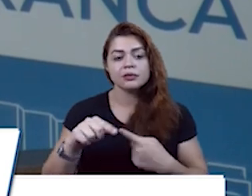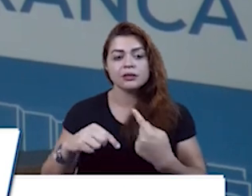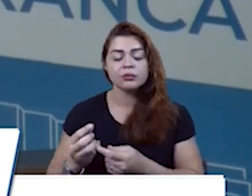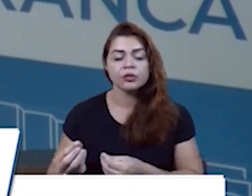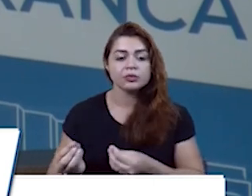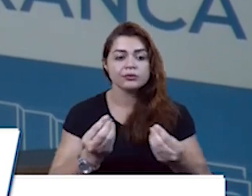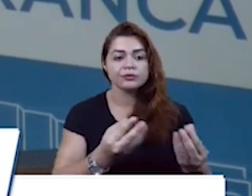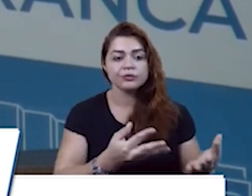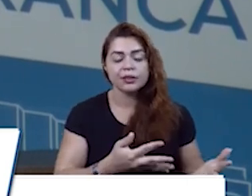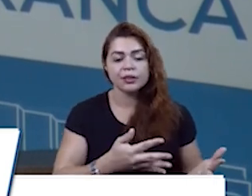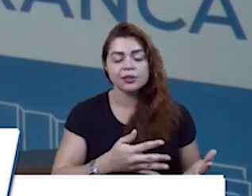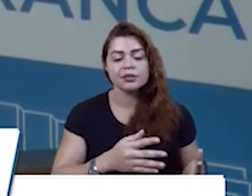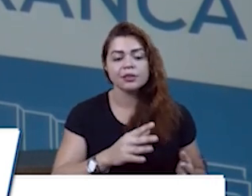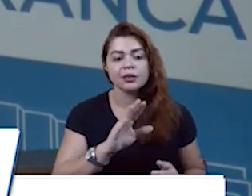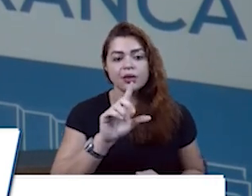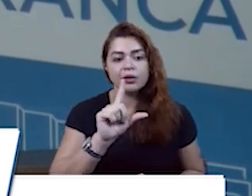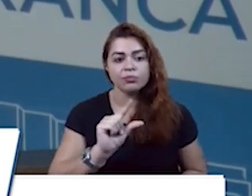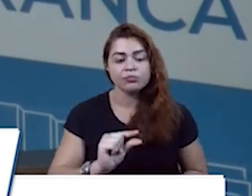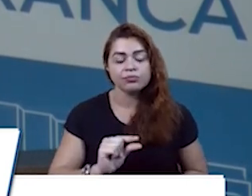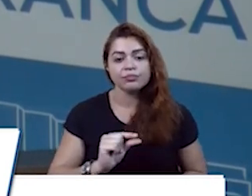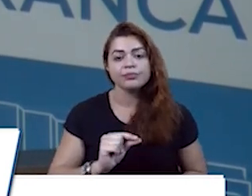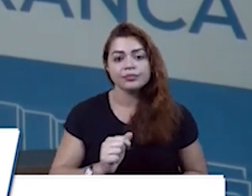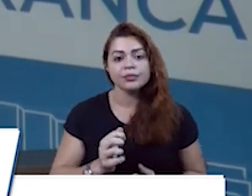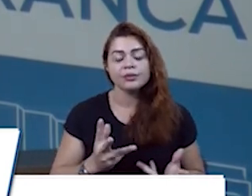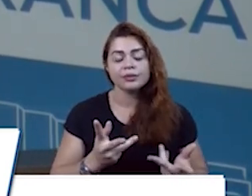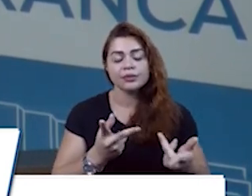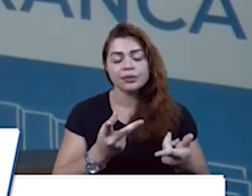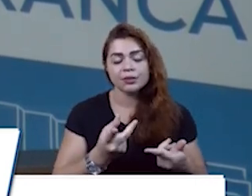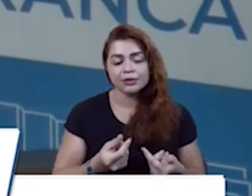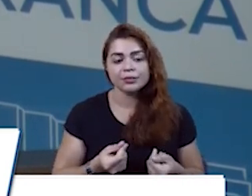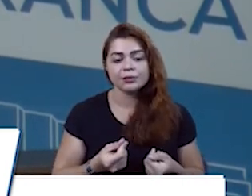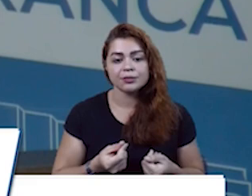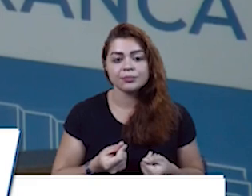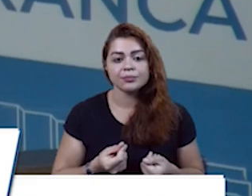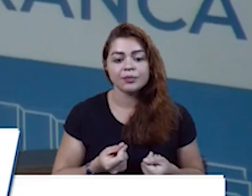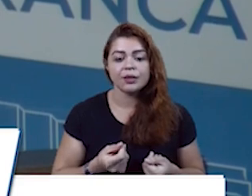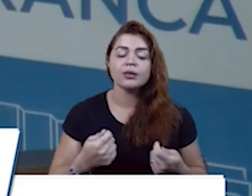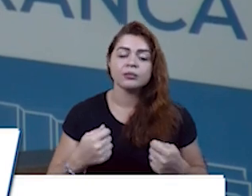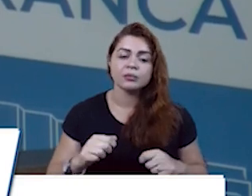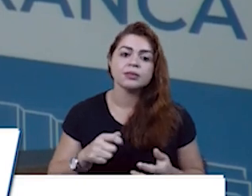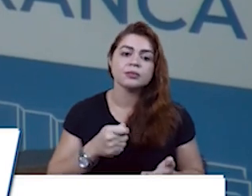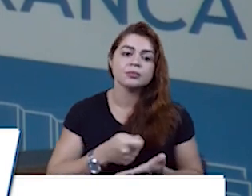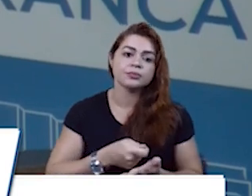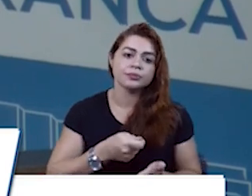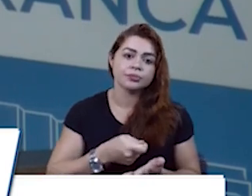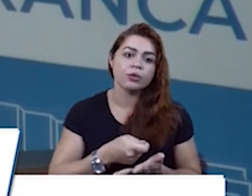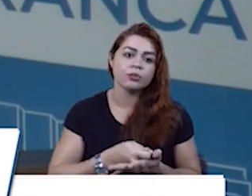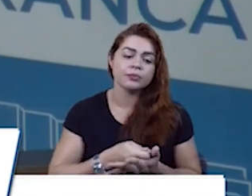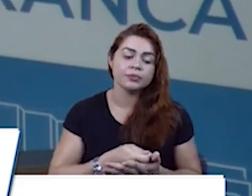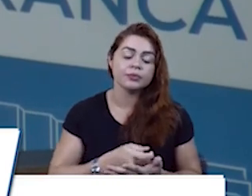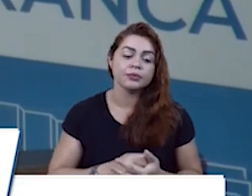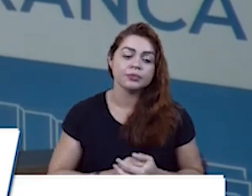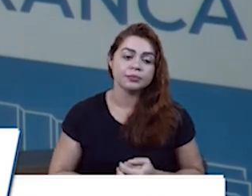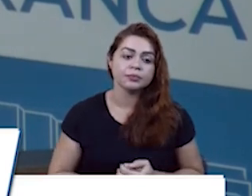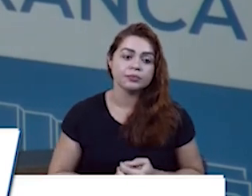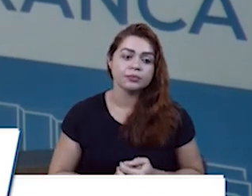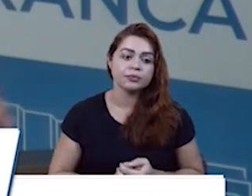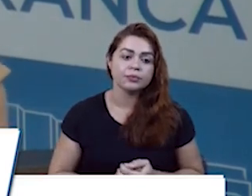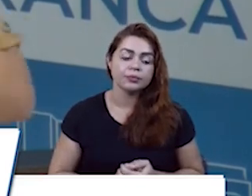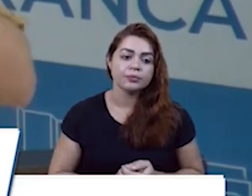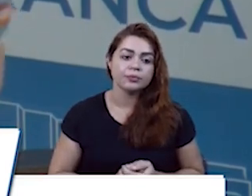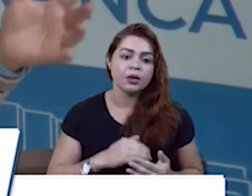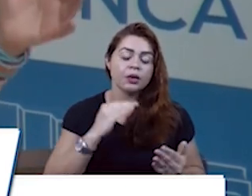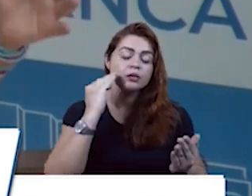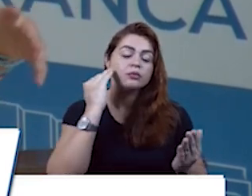ser investigado e a gente também tem que cobrar o cumprimento, né, e fazer a punição.